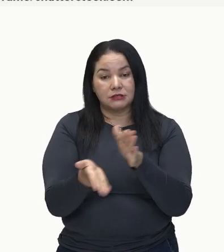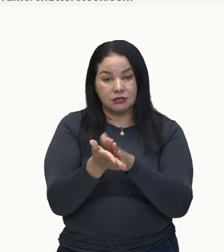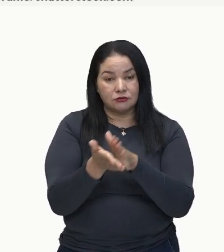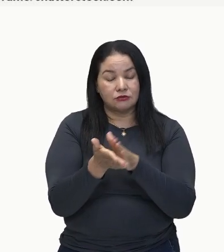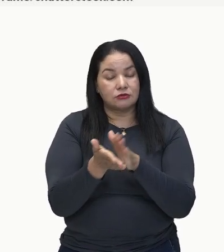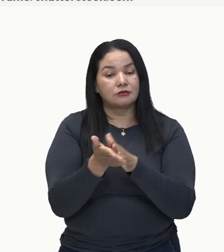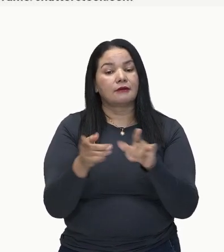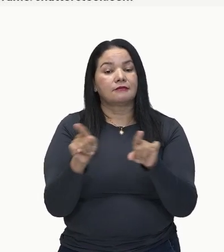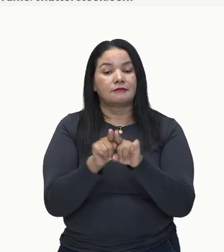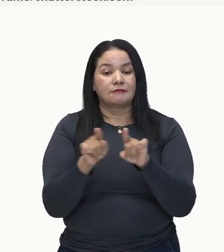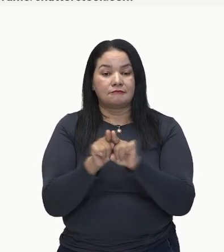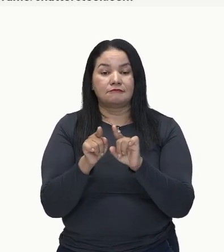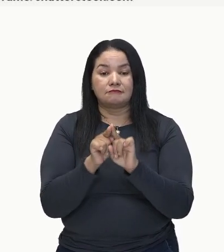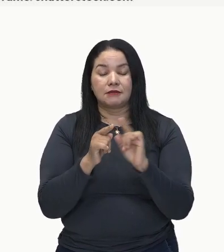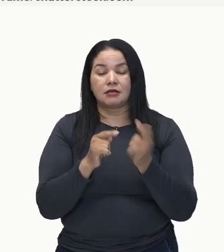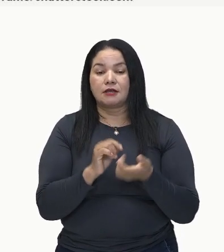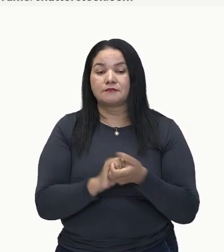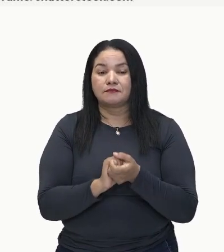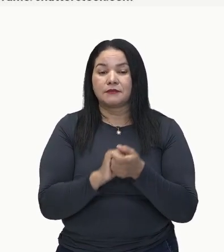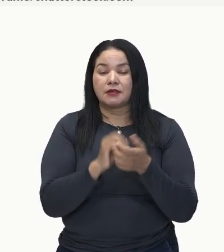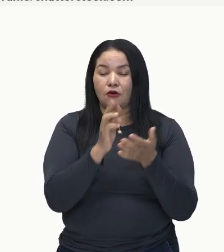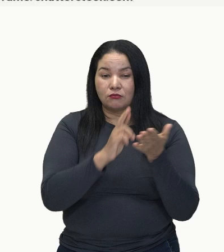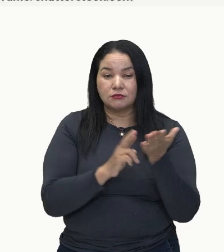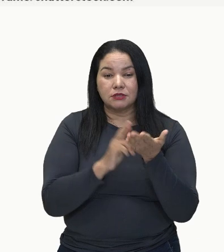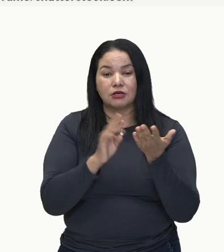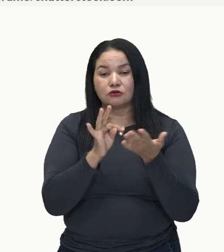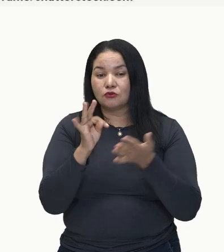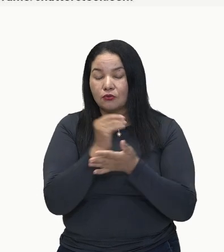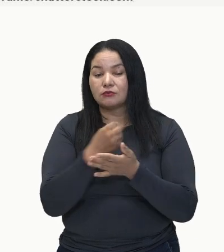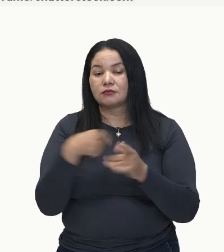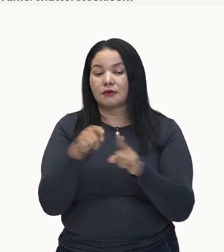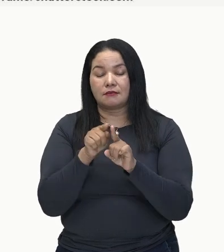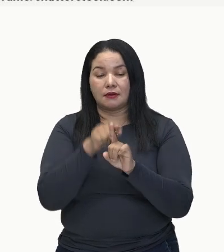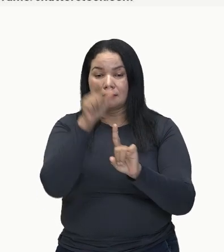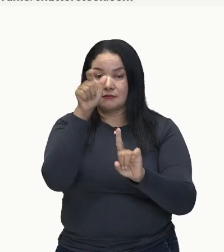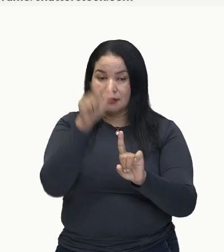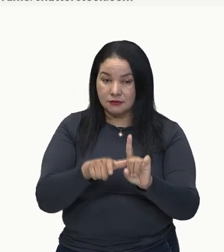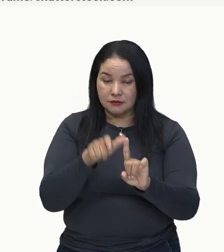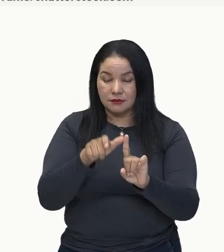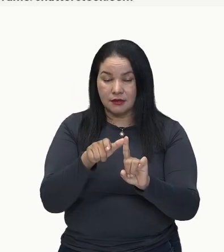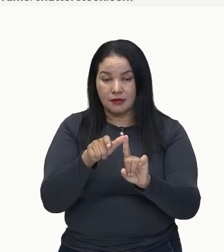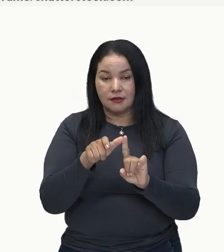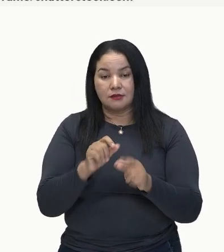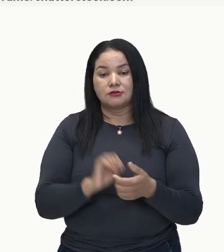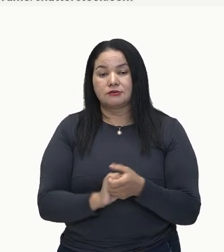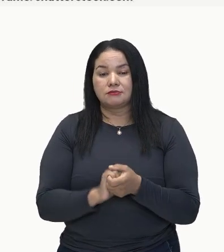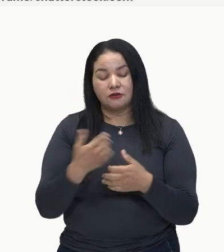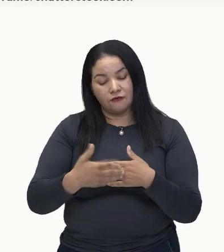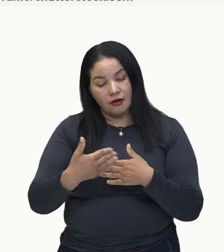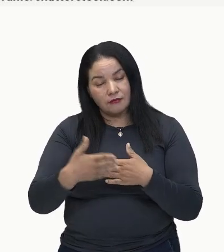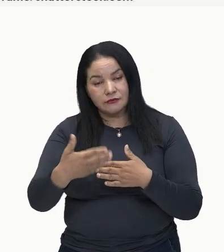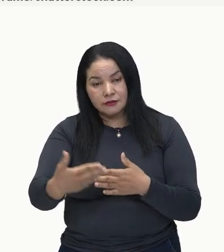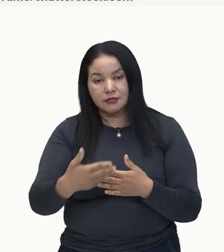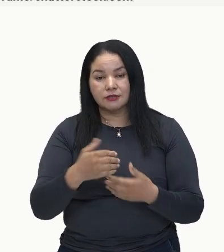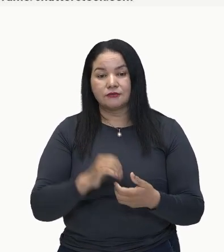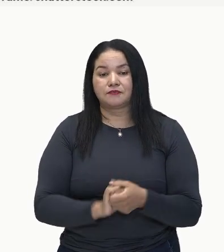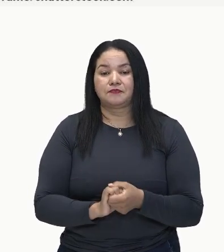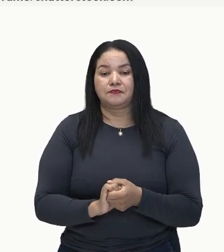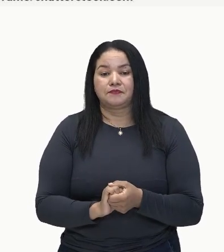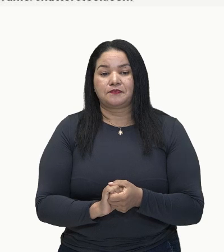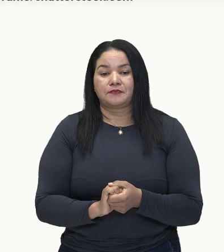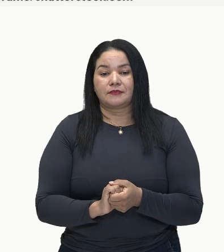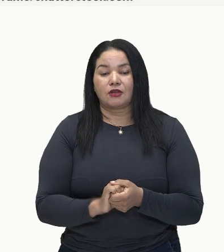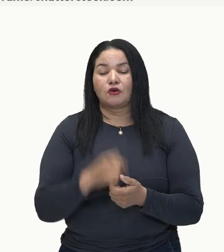roteiro, né, a construção do personagem, do Coringa, e vai prosseguindo. Ele não